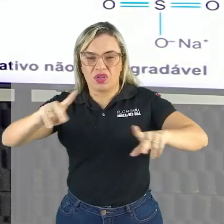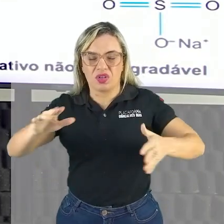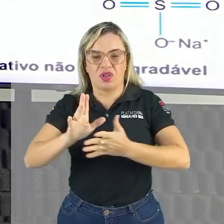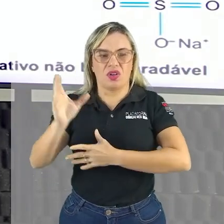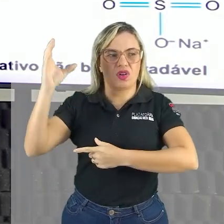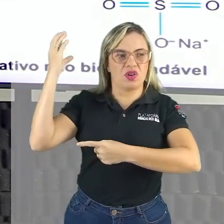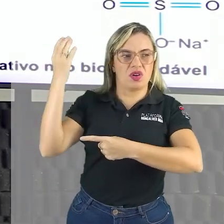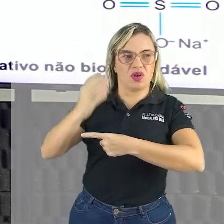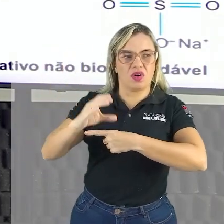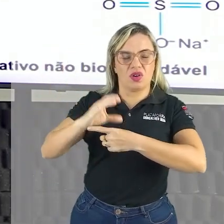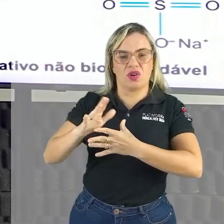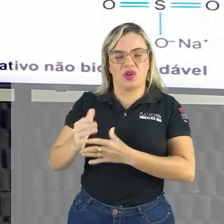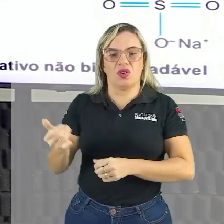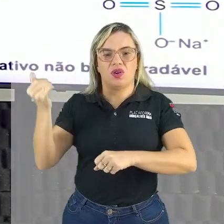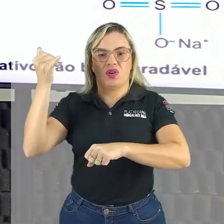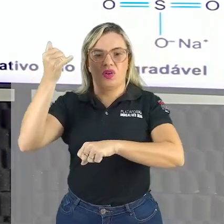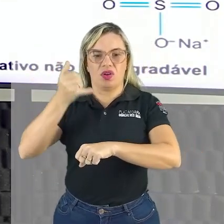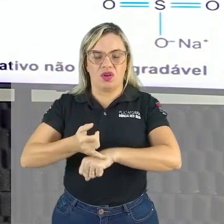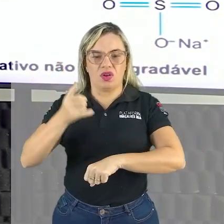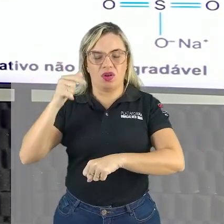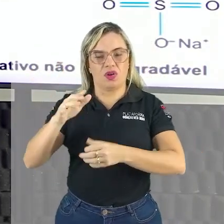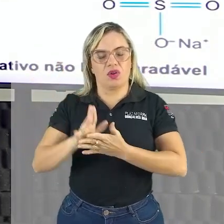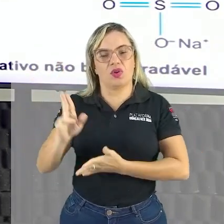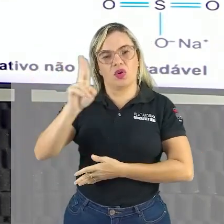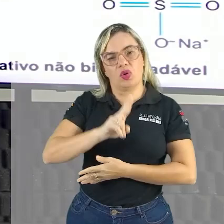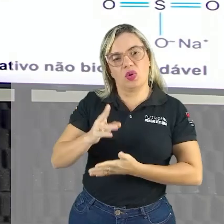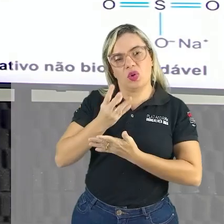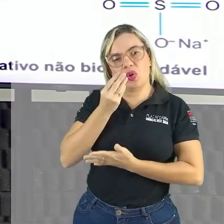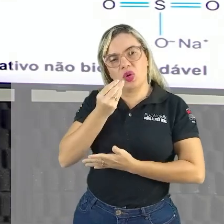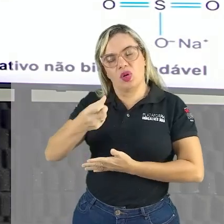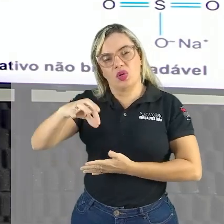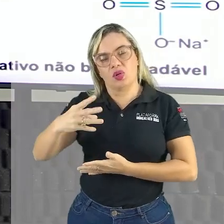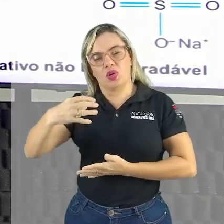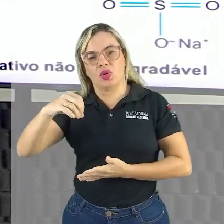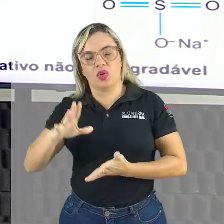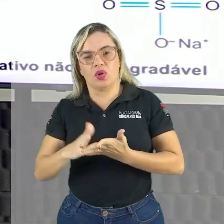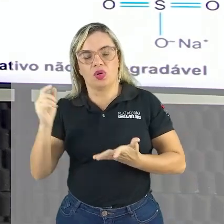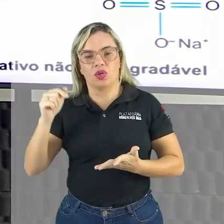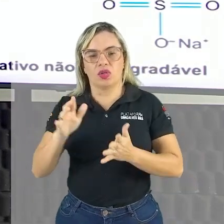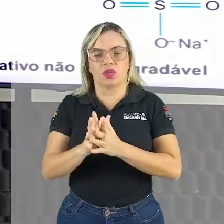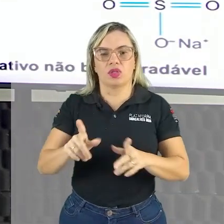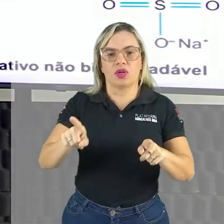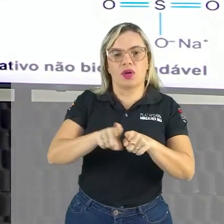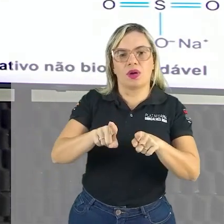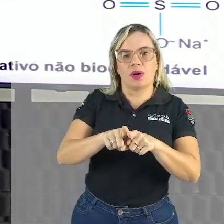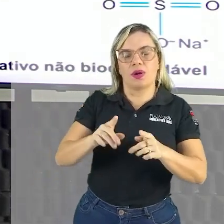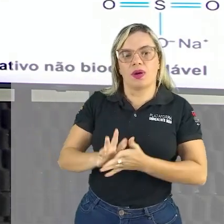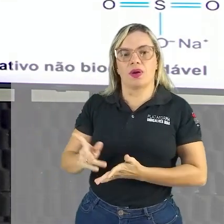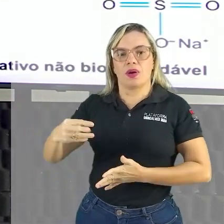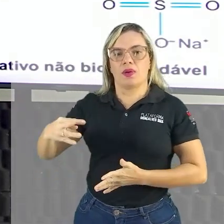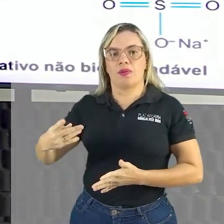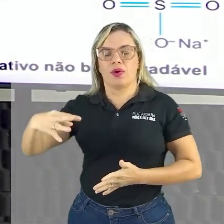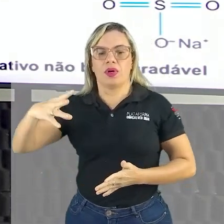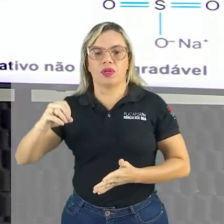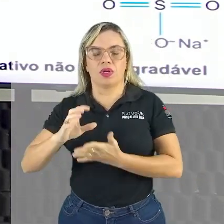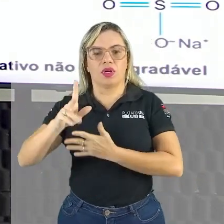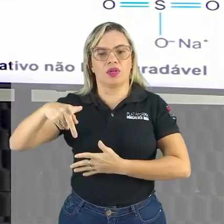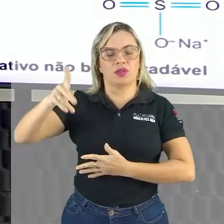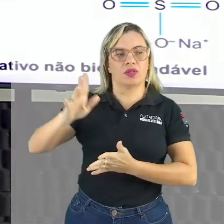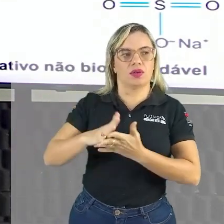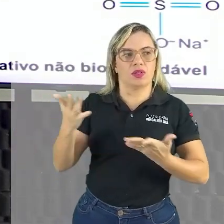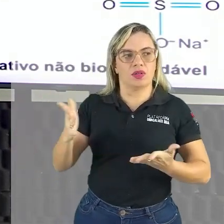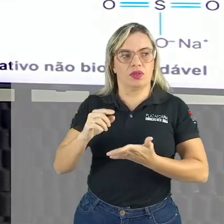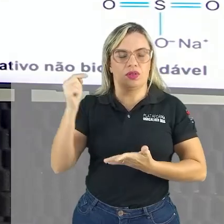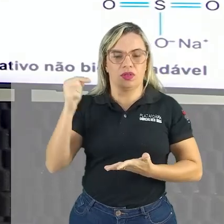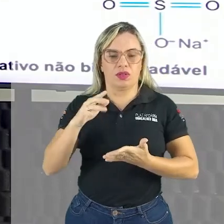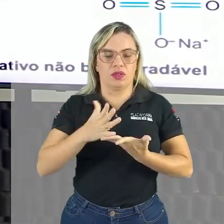você tem um metal. Geralmente a gente usa muito com sódio, tá? Sódio, potássio. Então aqui você tem um sabão. O sabão ele vem de um sal